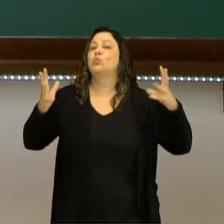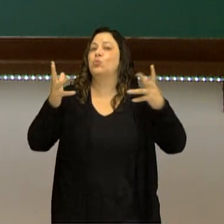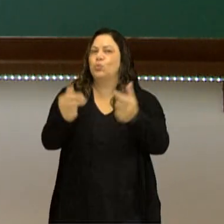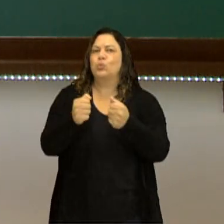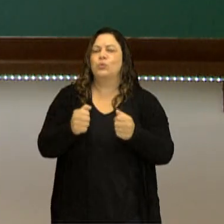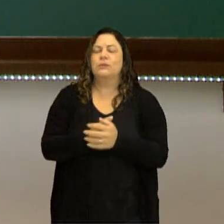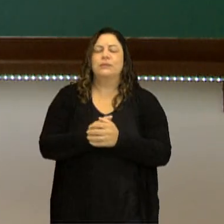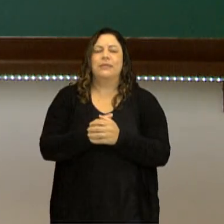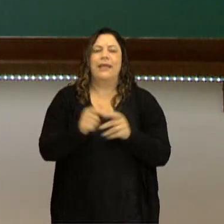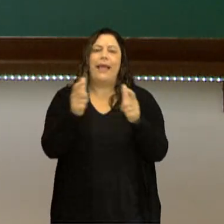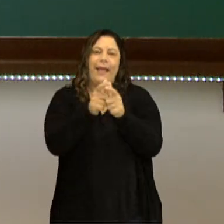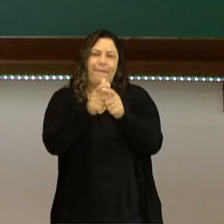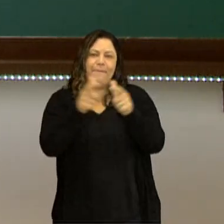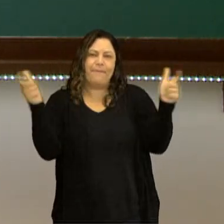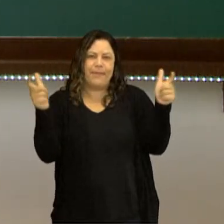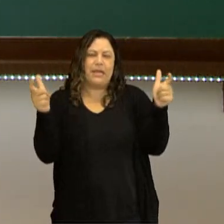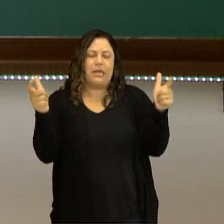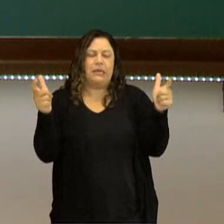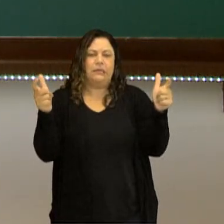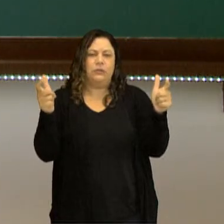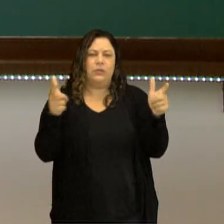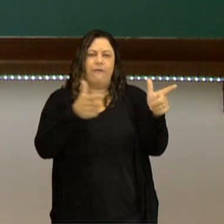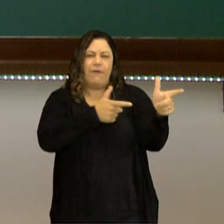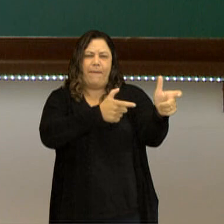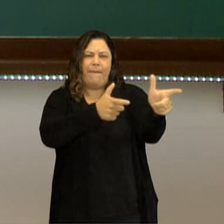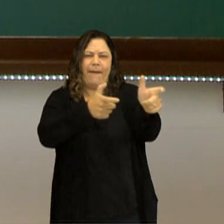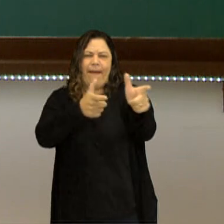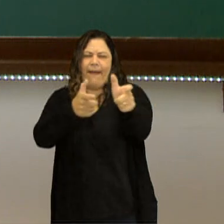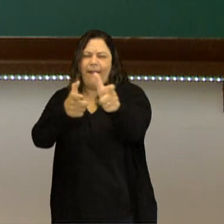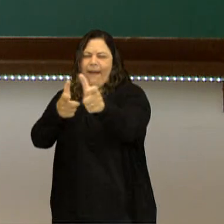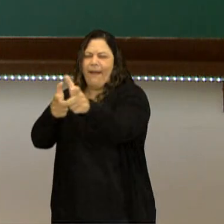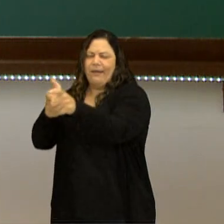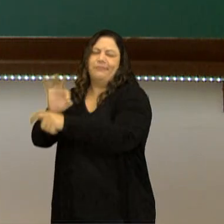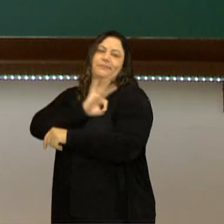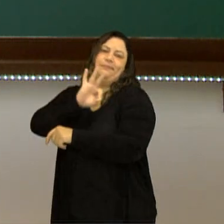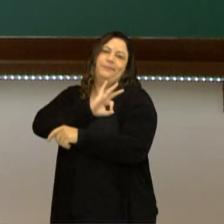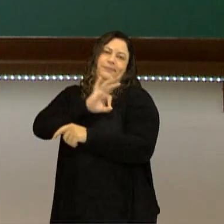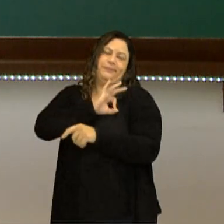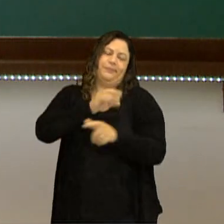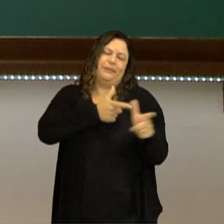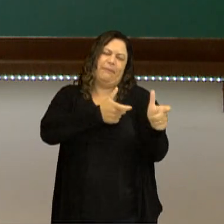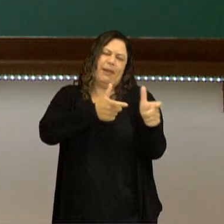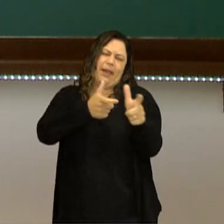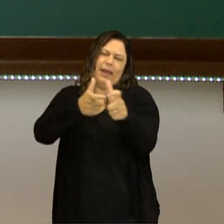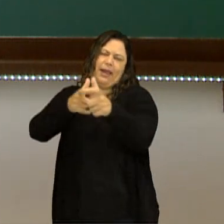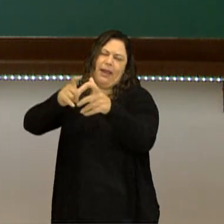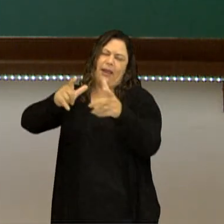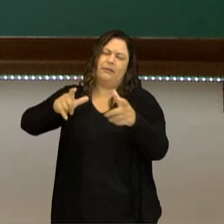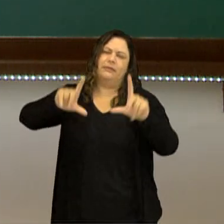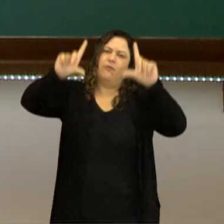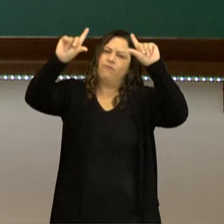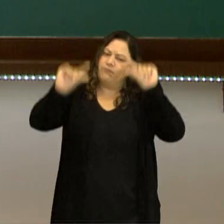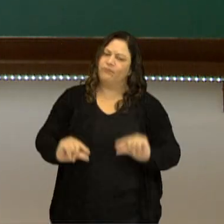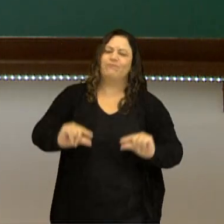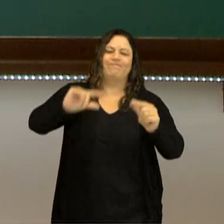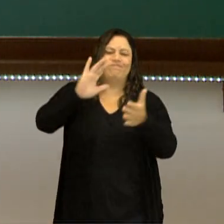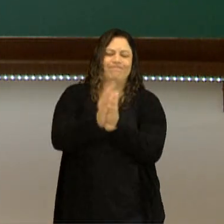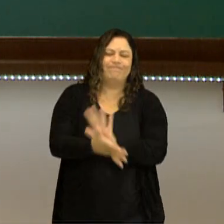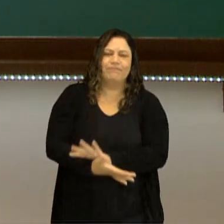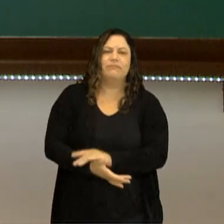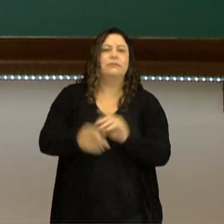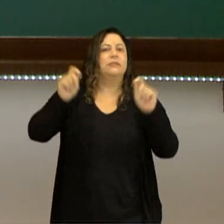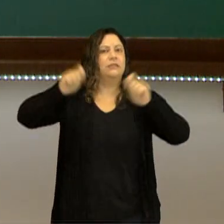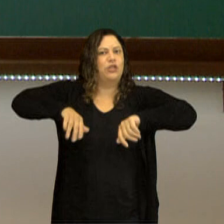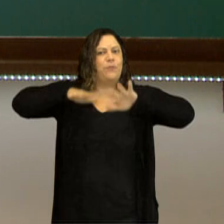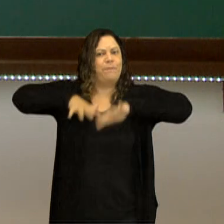boa parte desses manifestantes foram fuzilados por essa polícia czarista. Essa